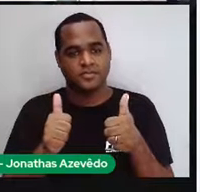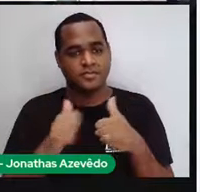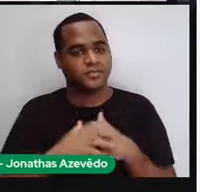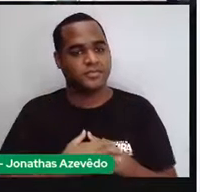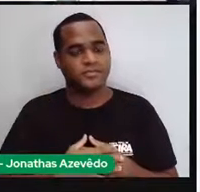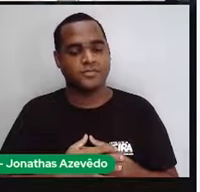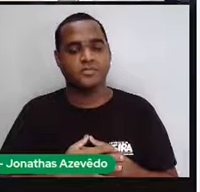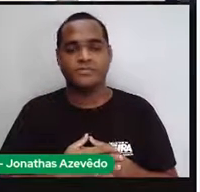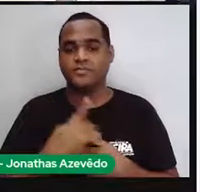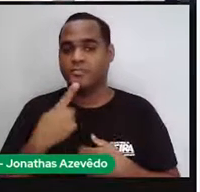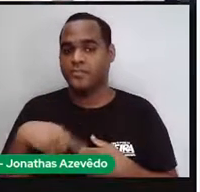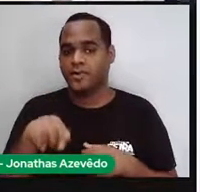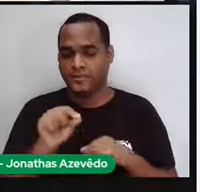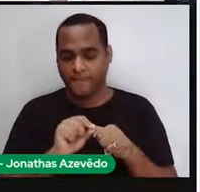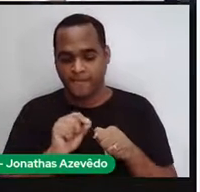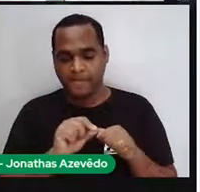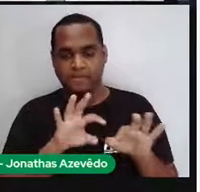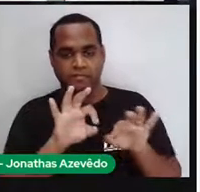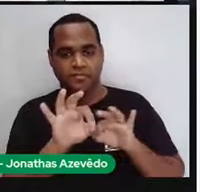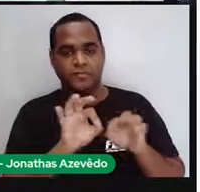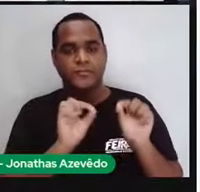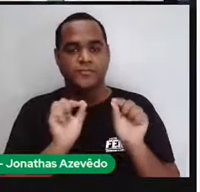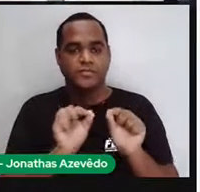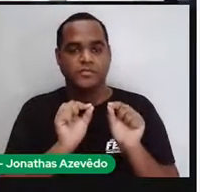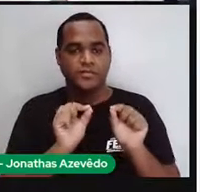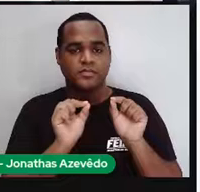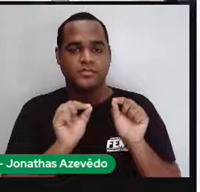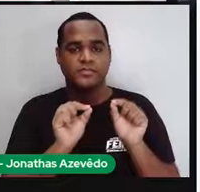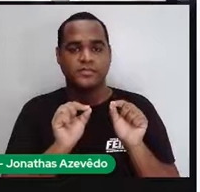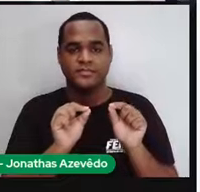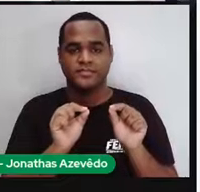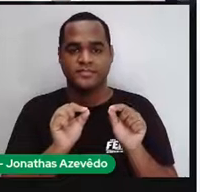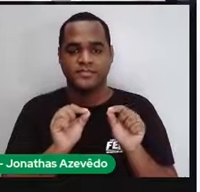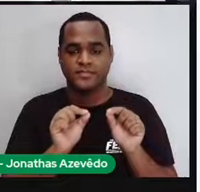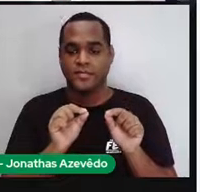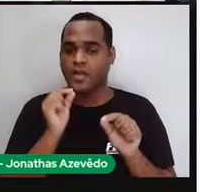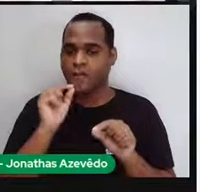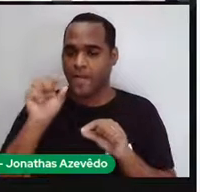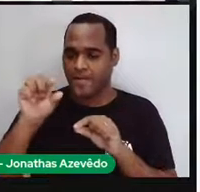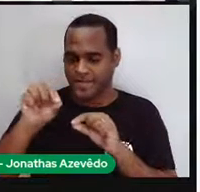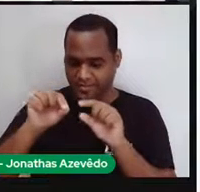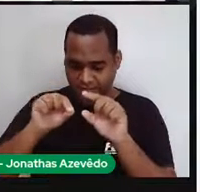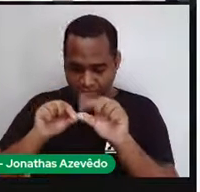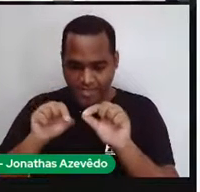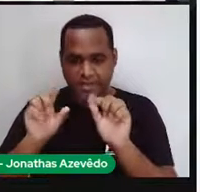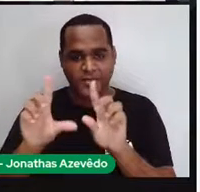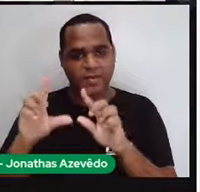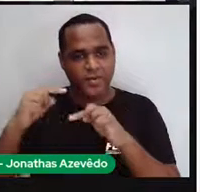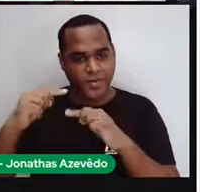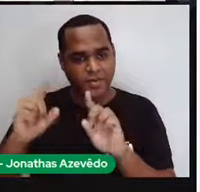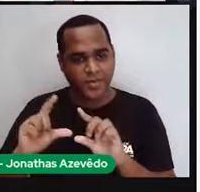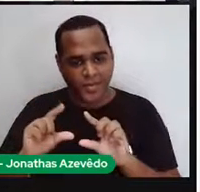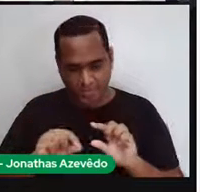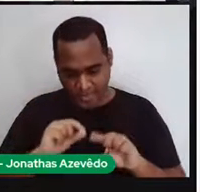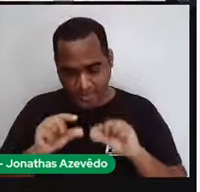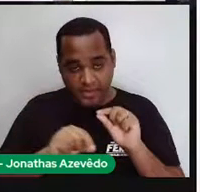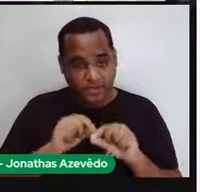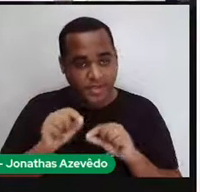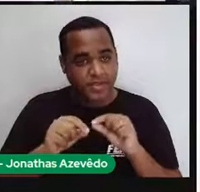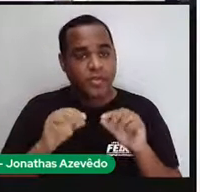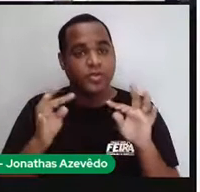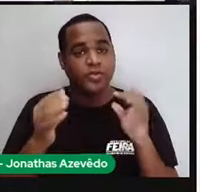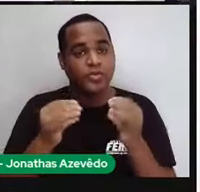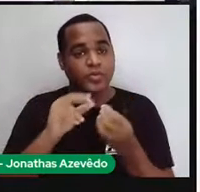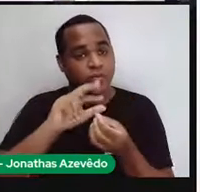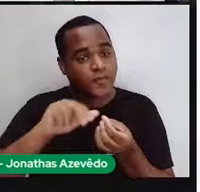bom então vamos fazer assim ó e eu vou pegar uma plaquinha de grama aqui e